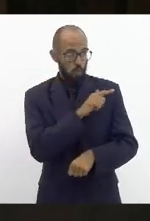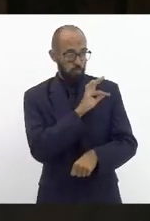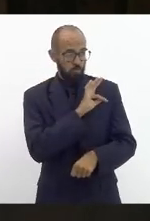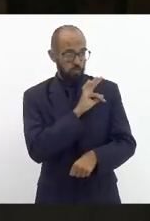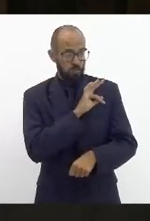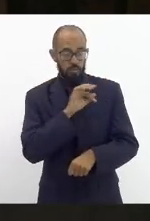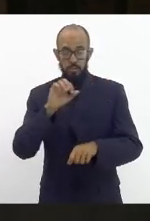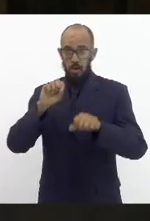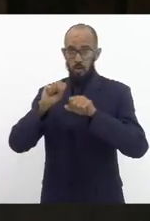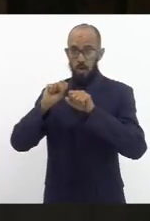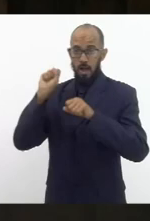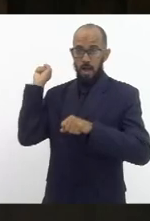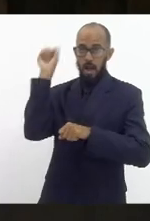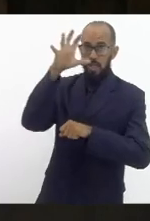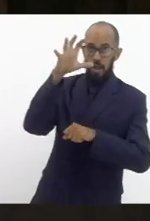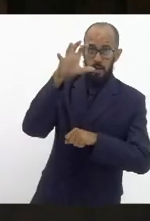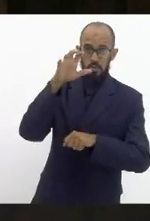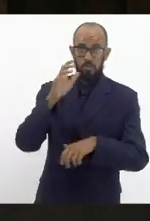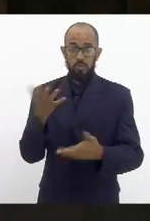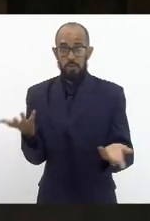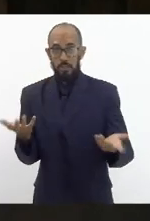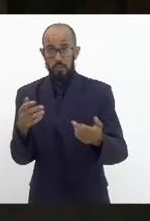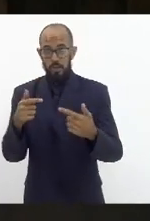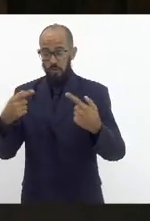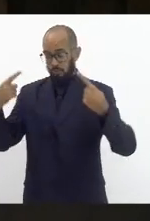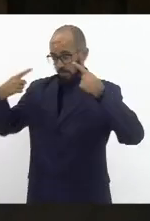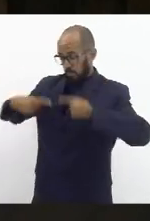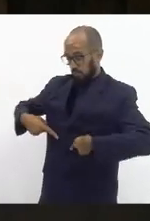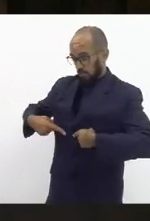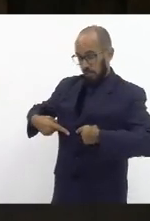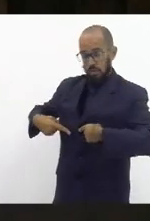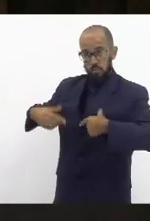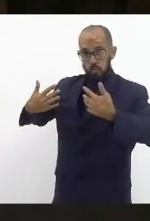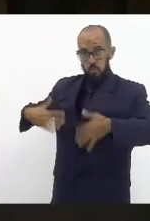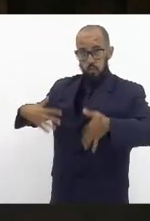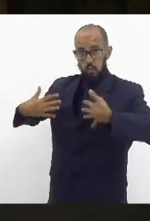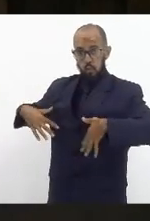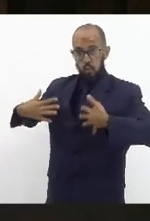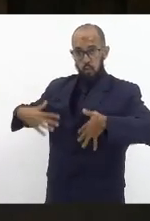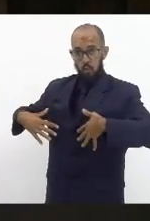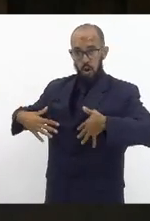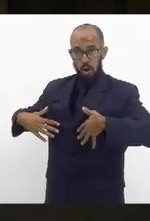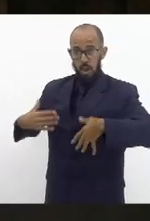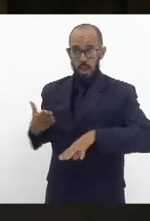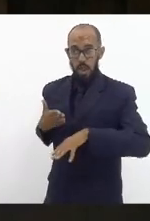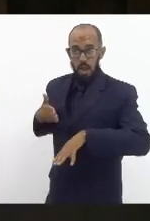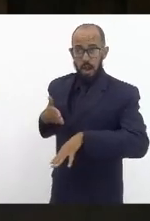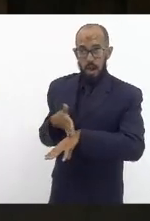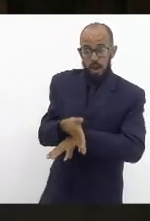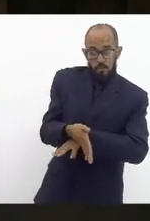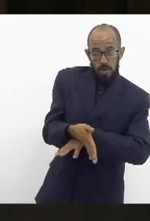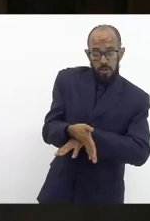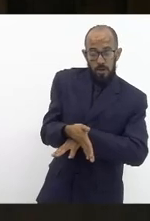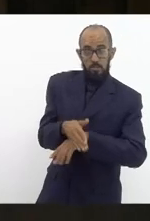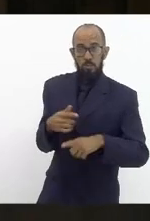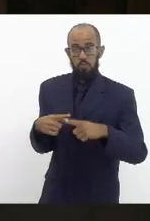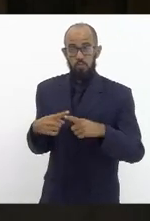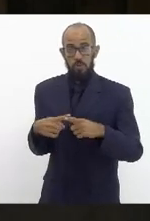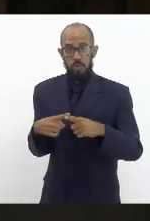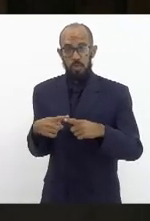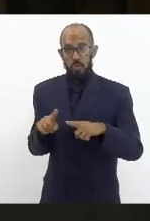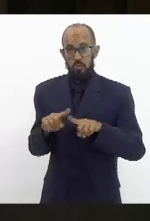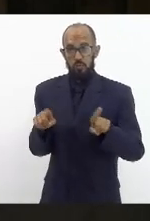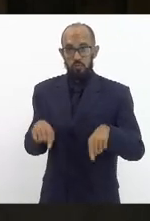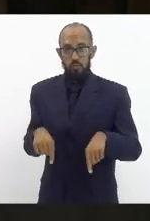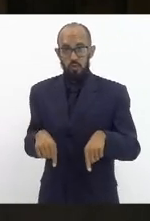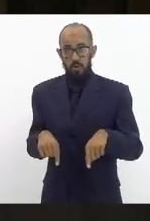um contra o outro. Naquela época, a casa foi invadida porque os servidores